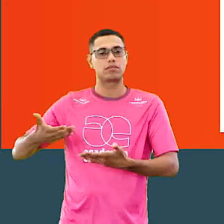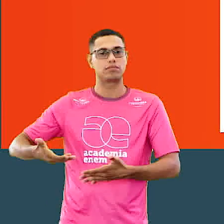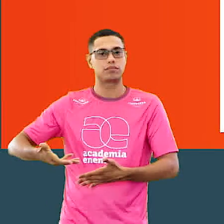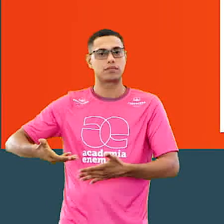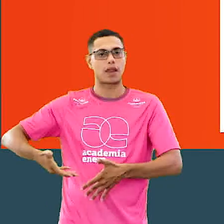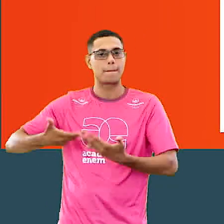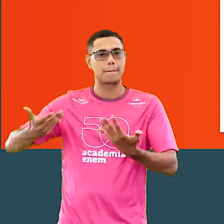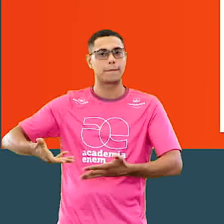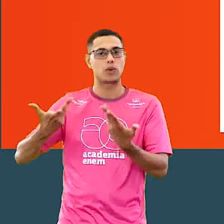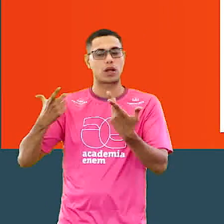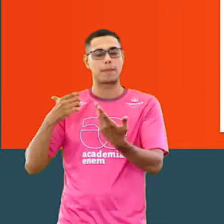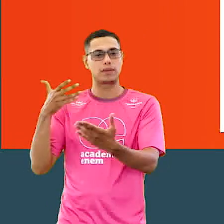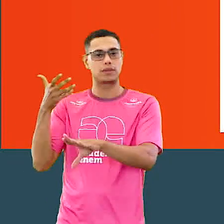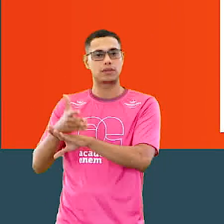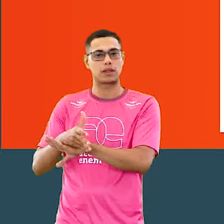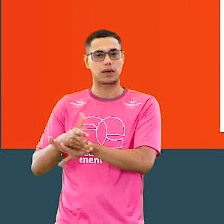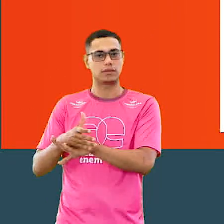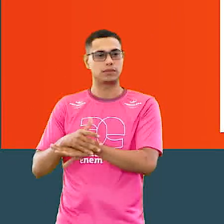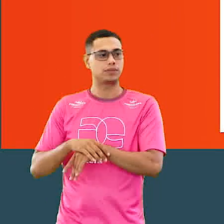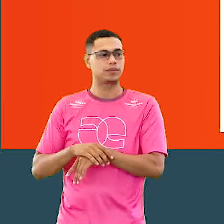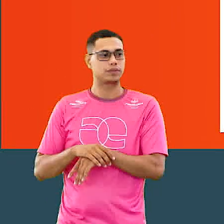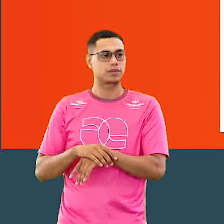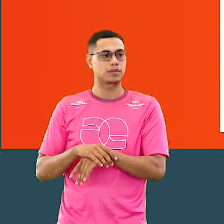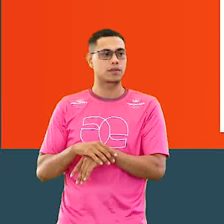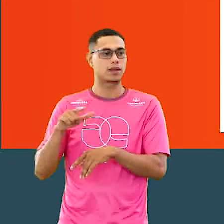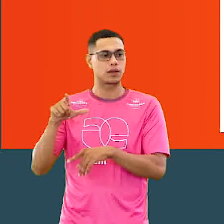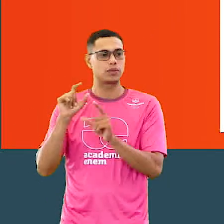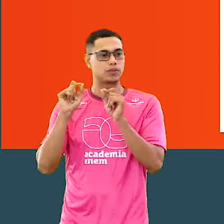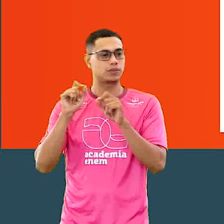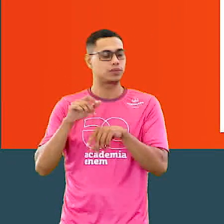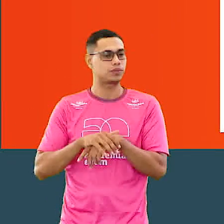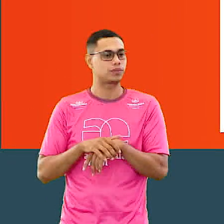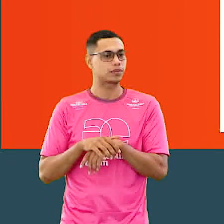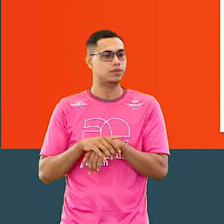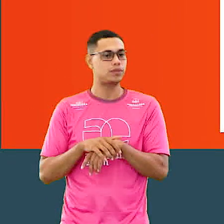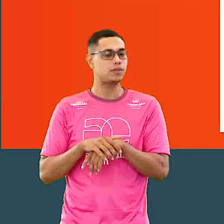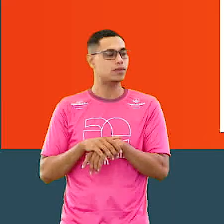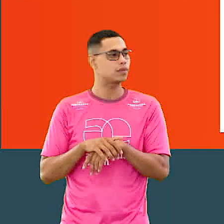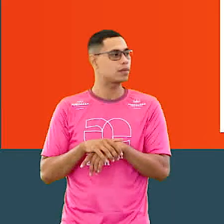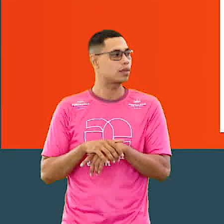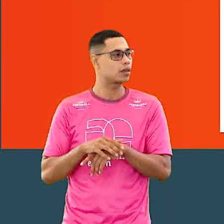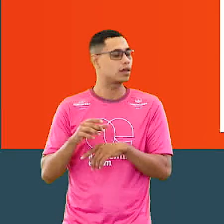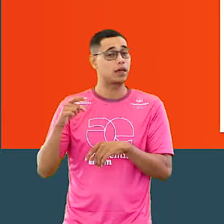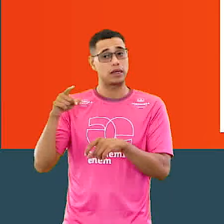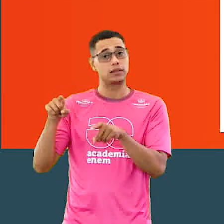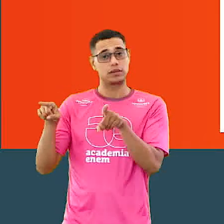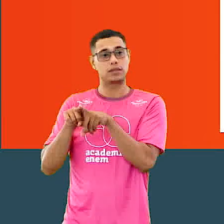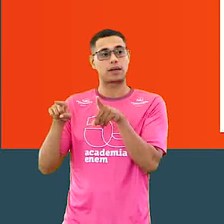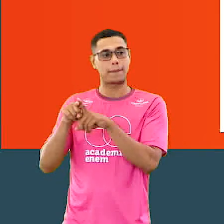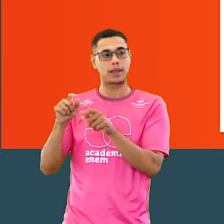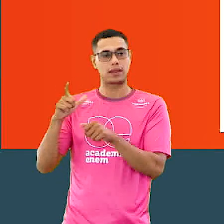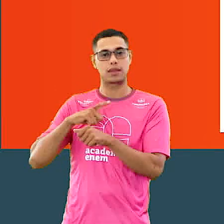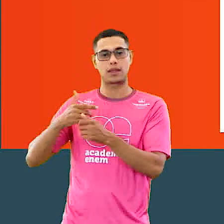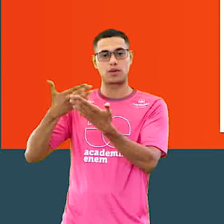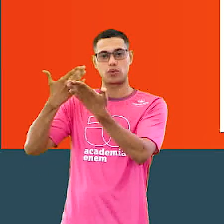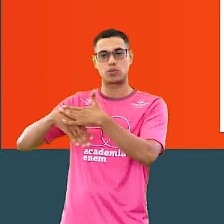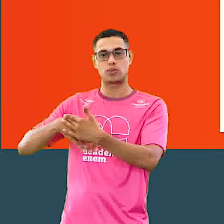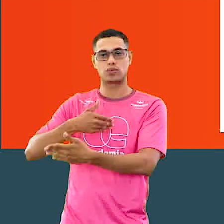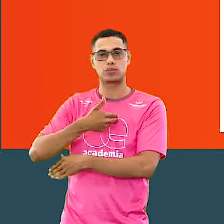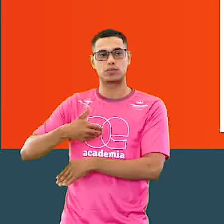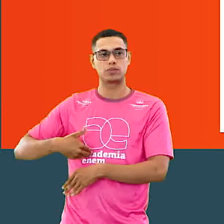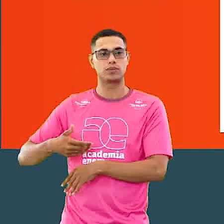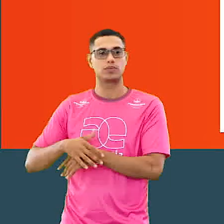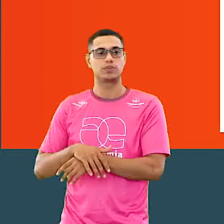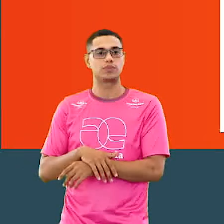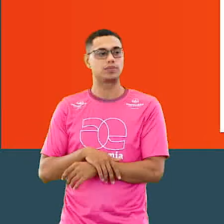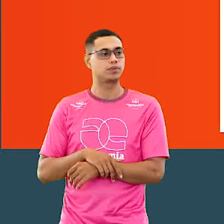é esse aprimoramento? Essa informação, gente, isso acontece também em concursos públicos. Concursos públicos,